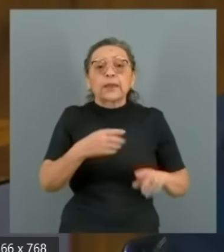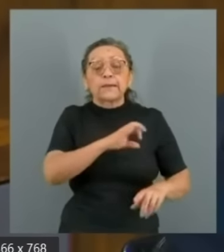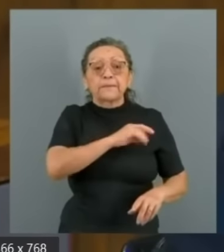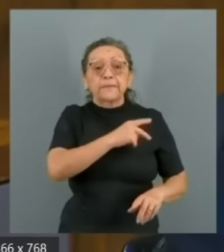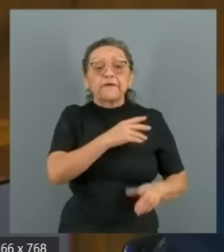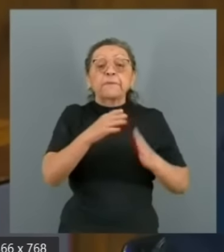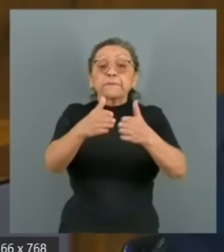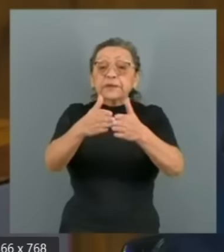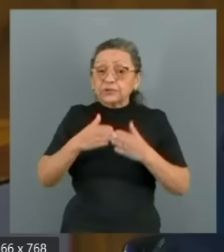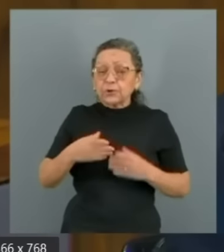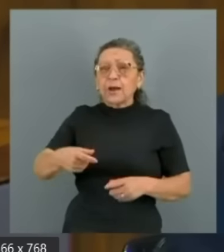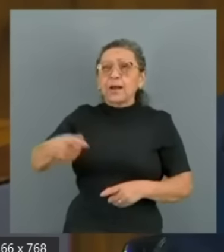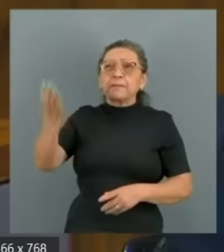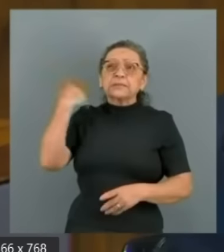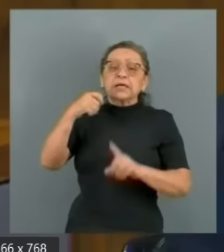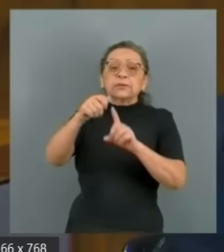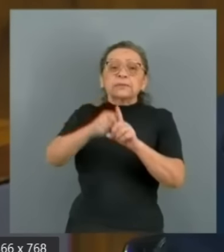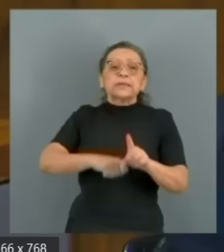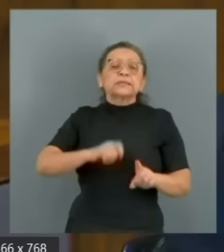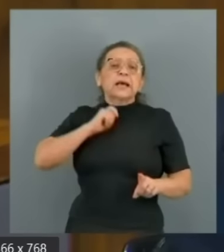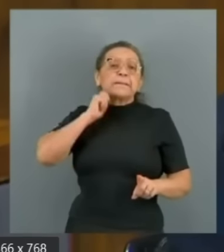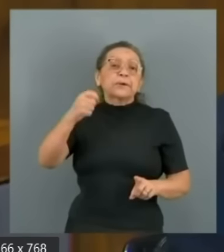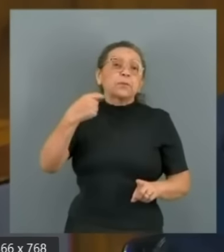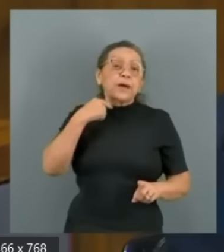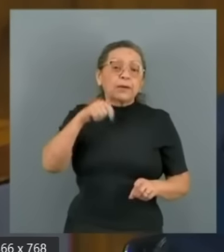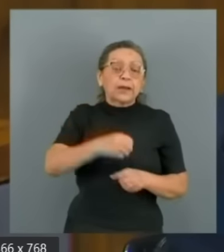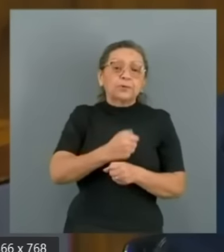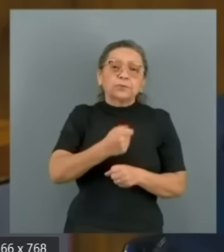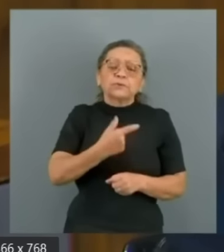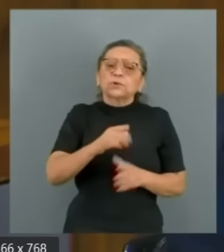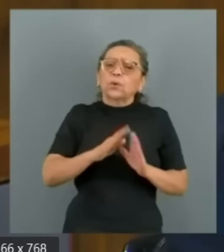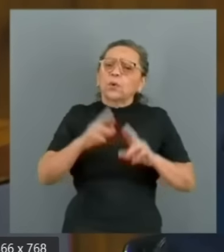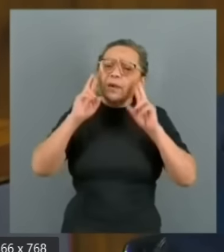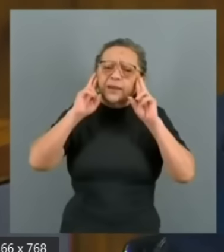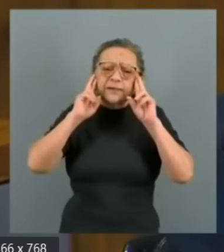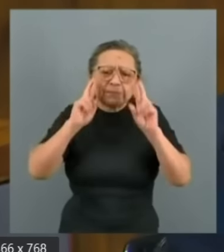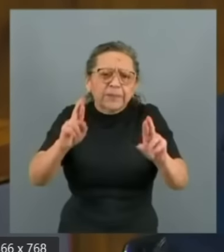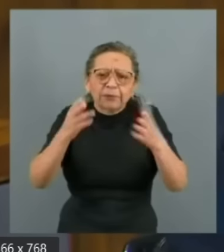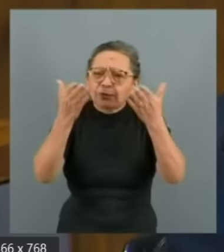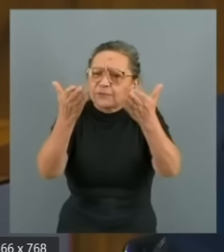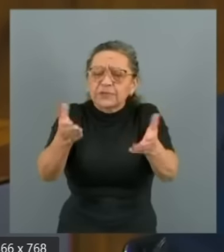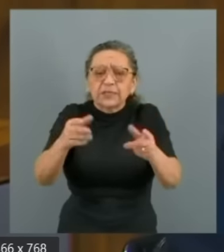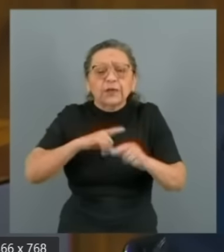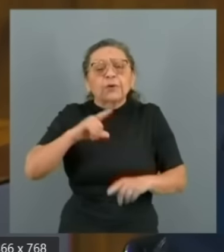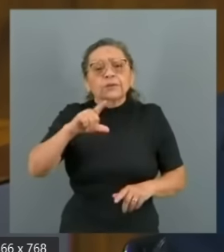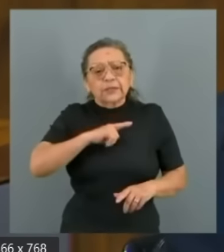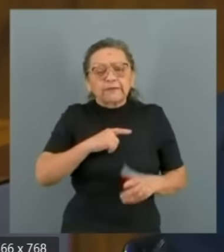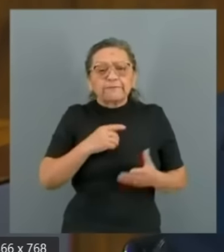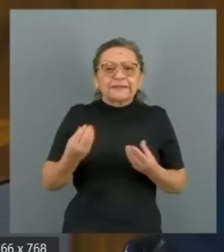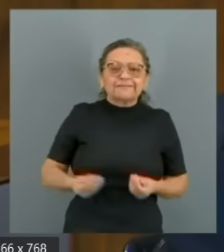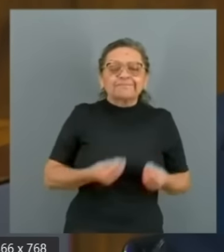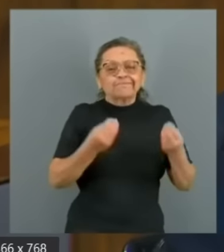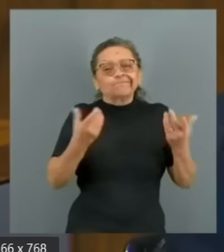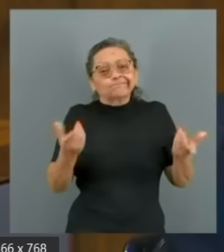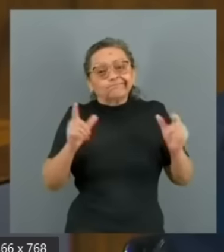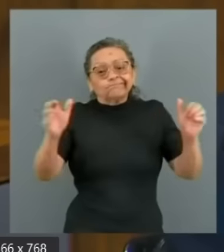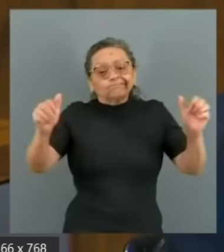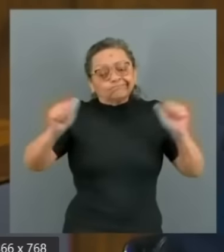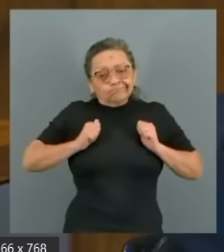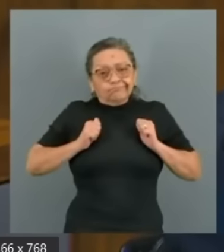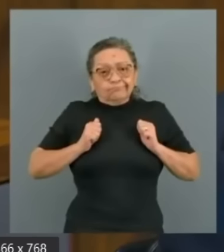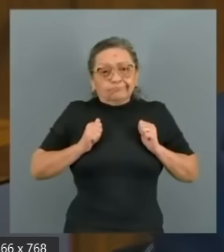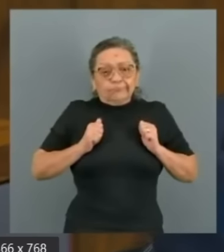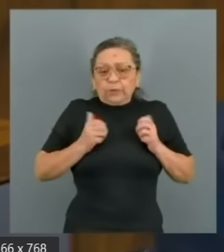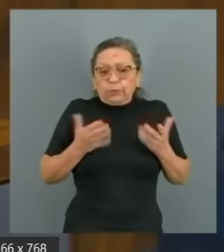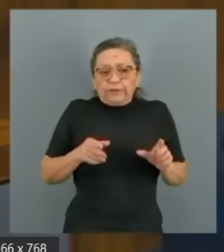já em abril ou maio de 2025. Então, com todo respeito à Vossa Senhoria, houve, no mínimo, uma omissão, para não falar uma palavra mais forte,